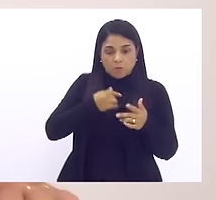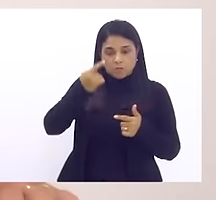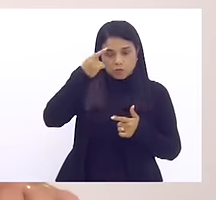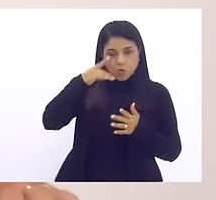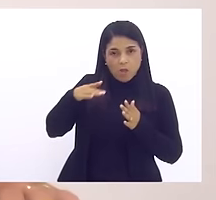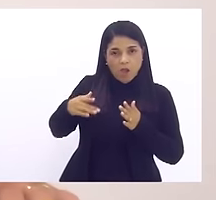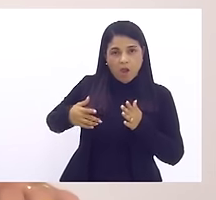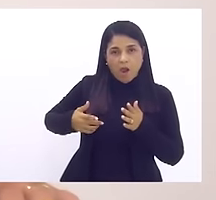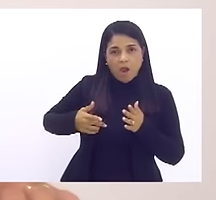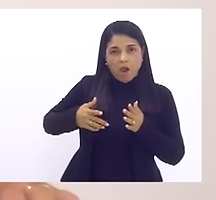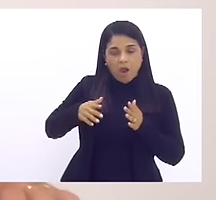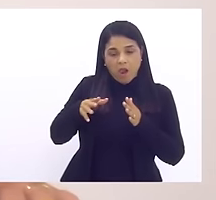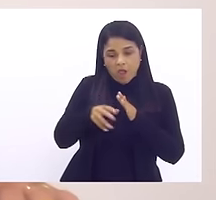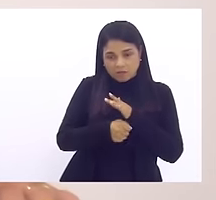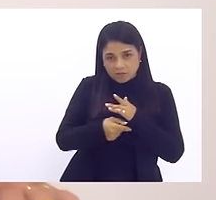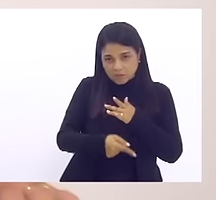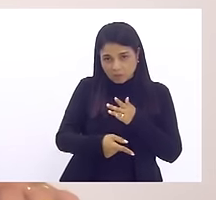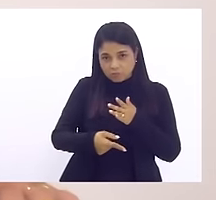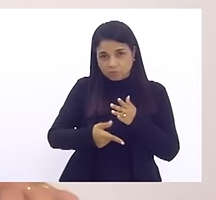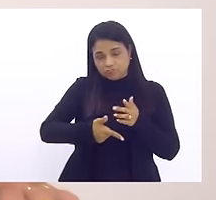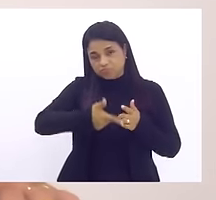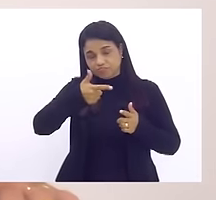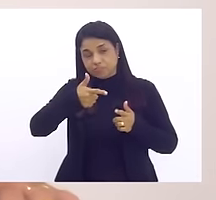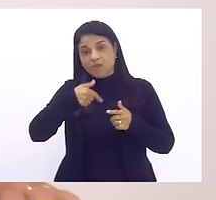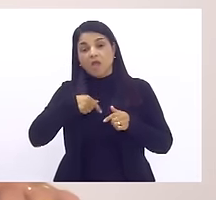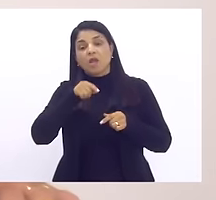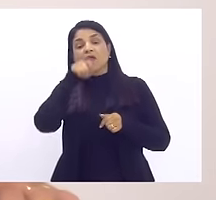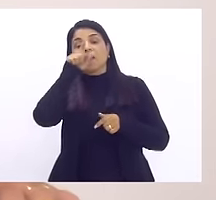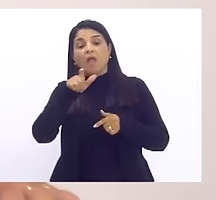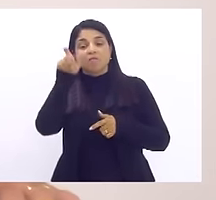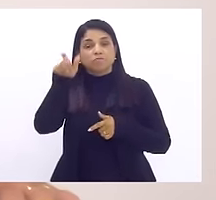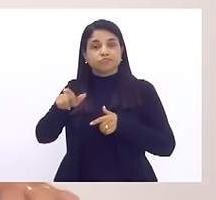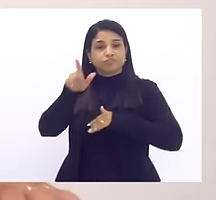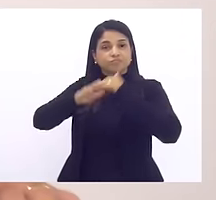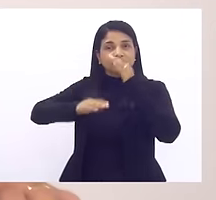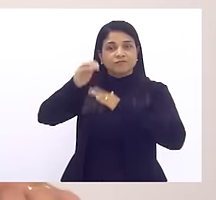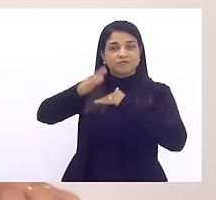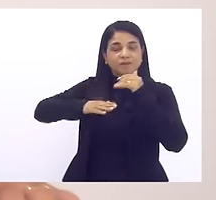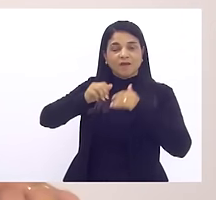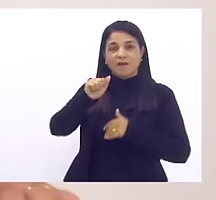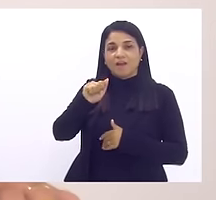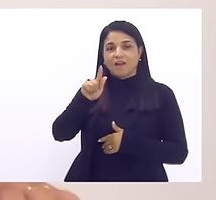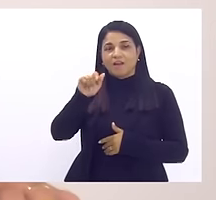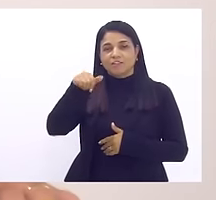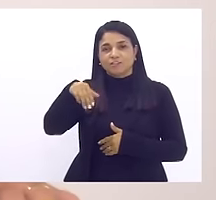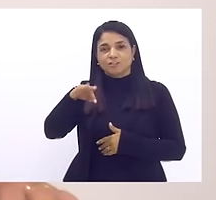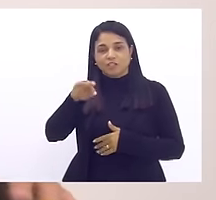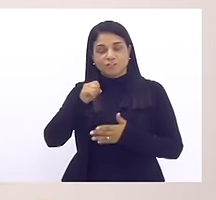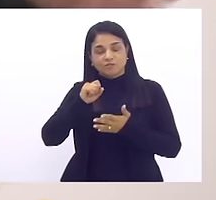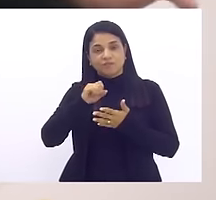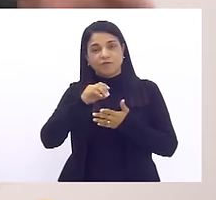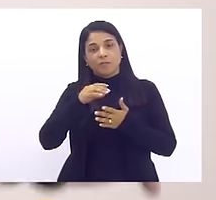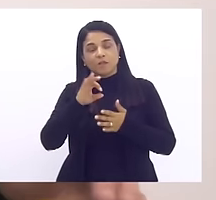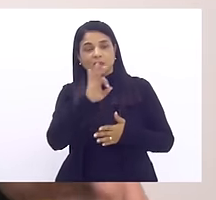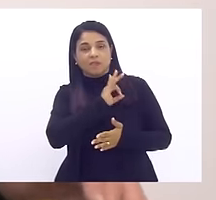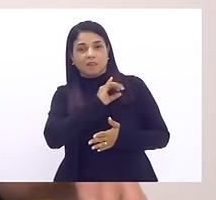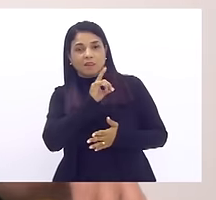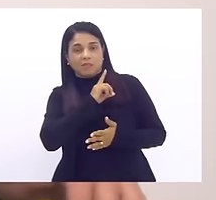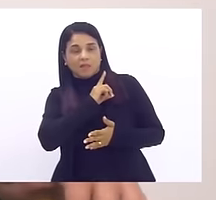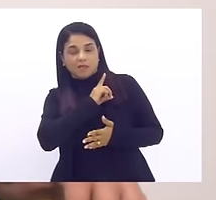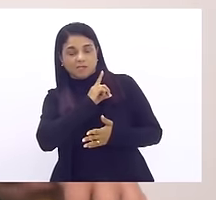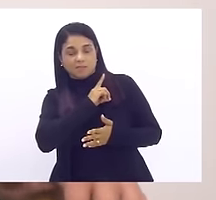e na verdade era a gente do Detro isso nós fomos para delegacia foi feito um ro e ficou lá